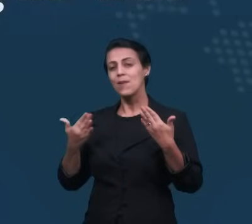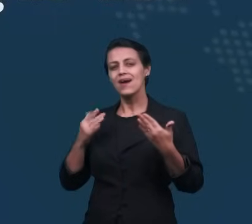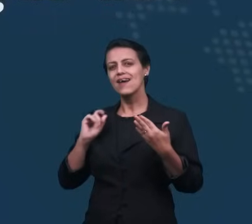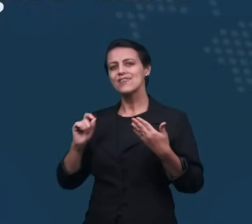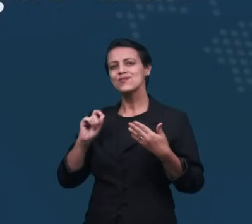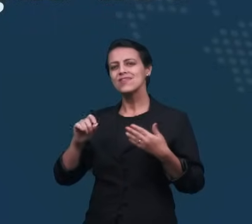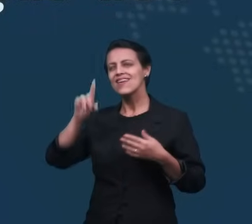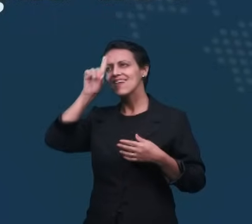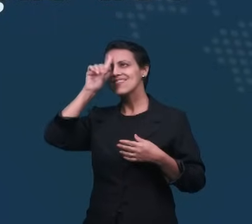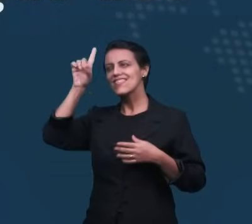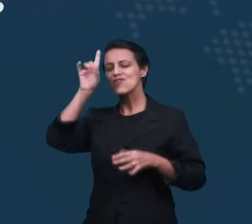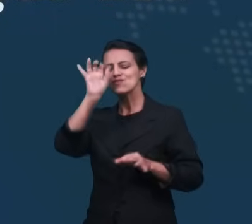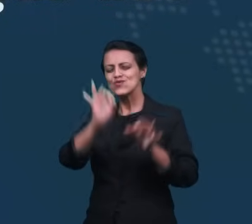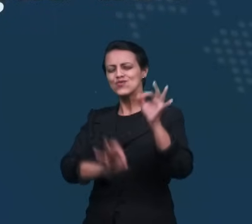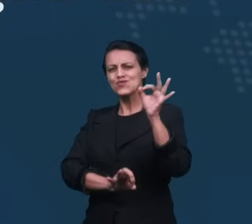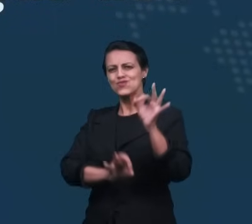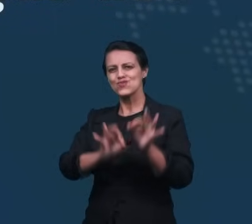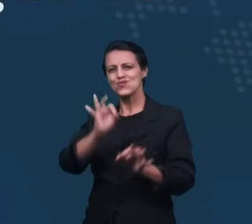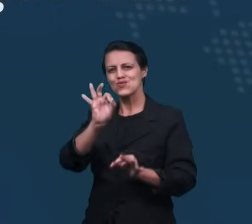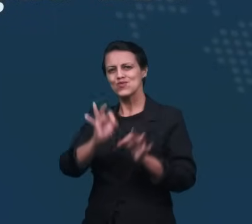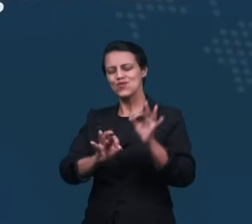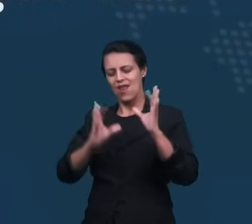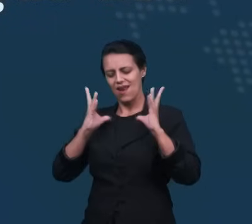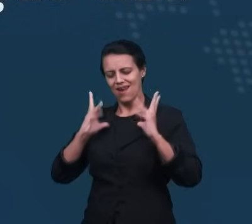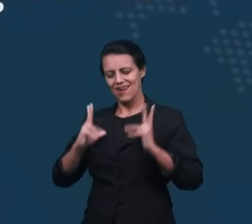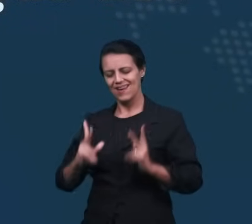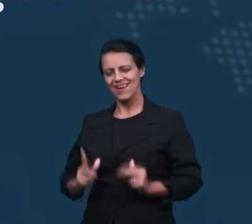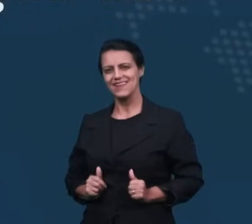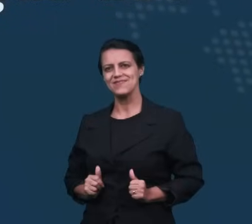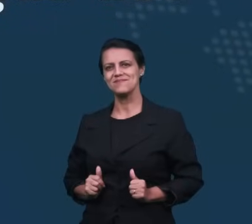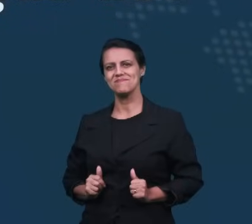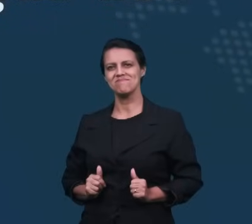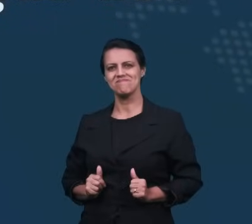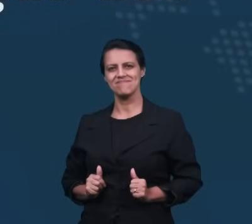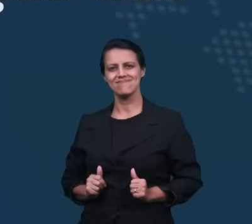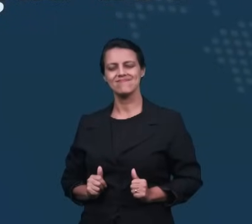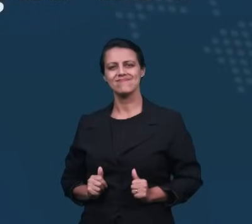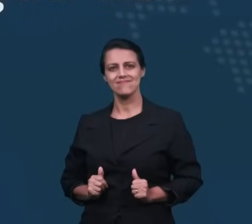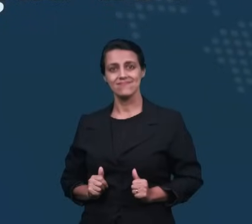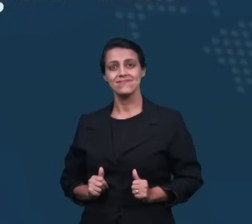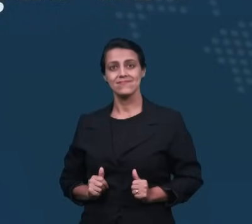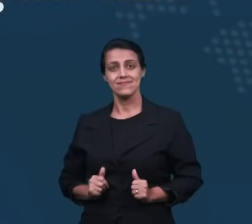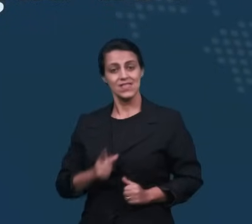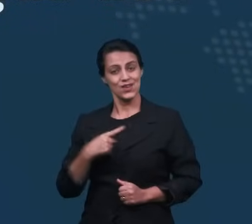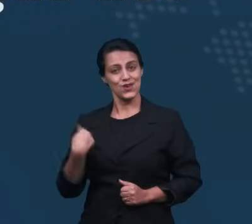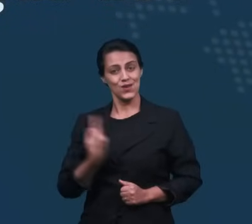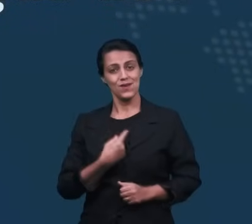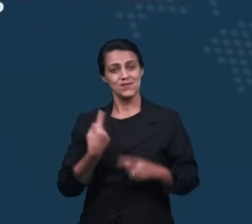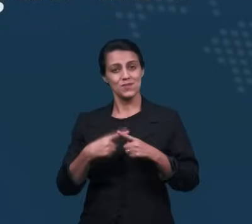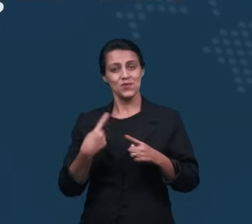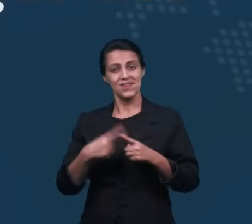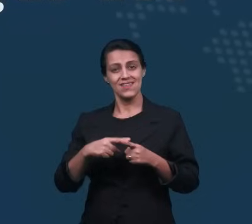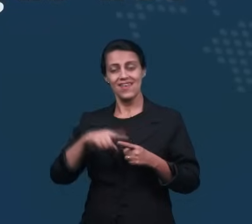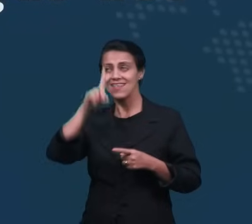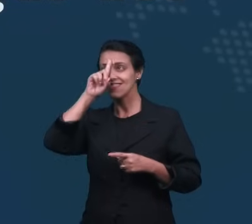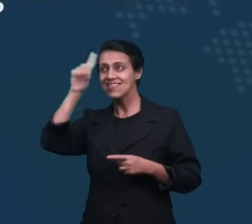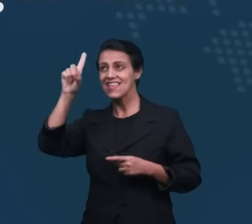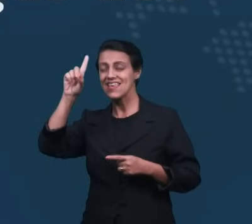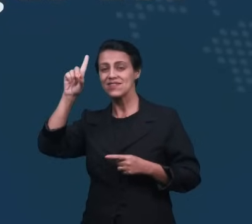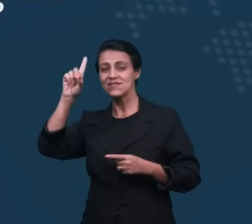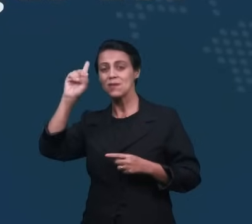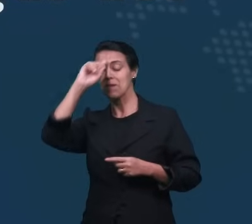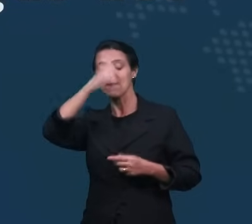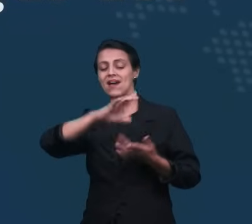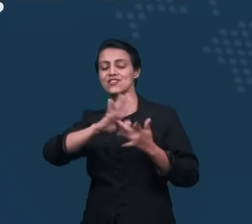santo. Não é que você é justo, é que você é justificado. Por isso Paulo diz assim: justificados, pois pela fé temos paz